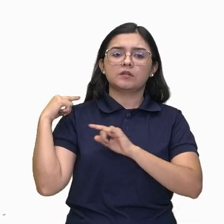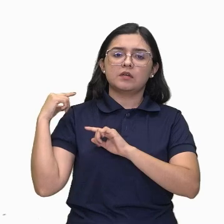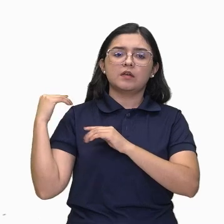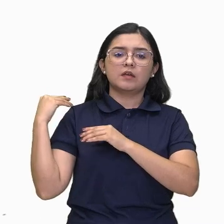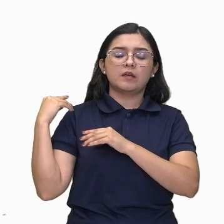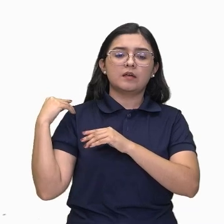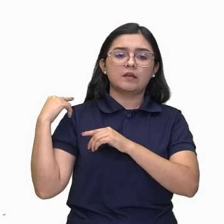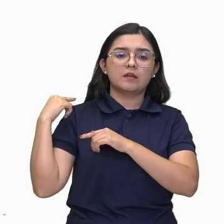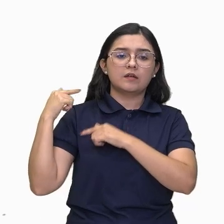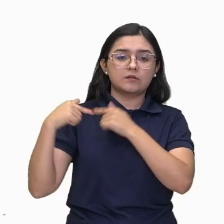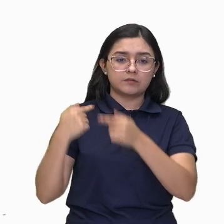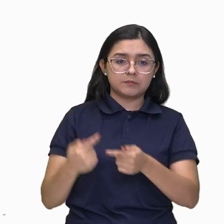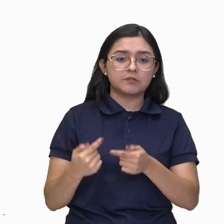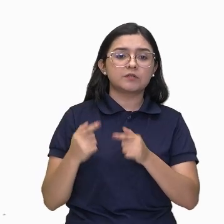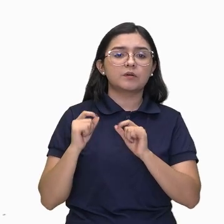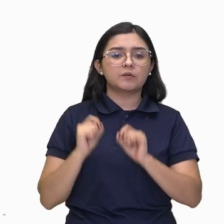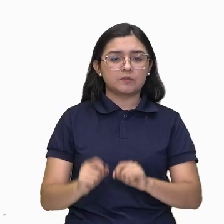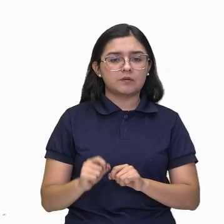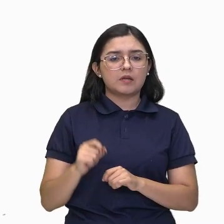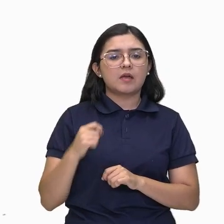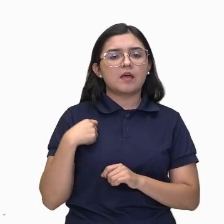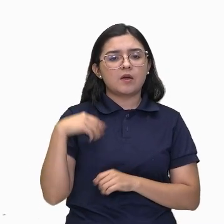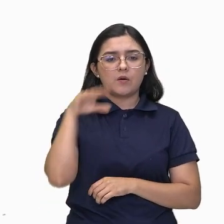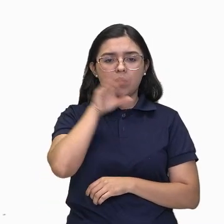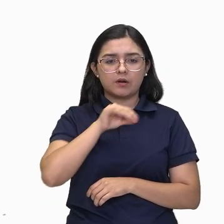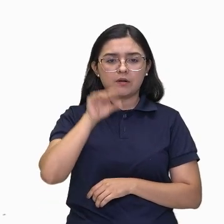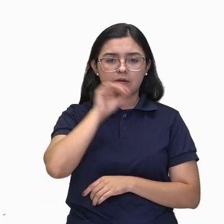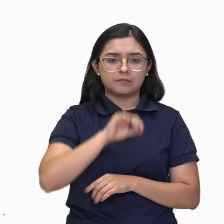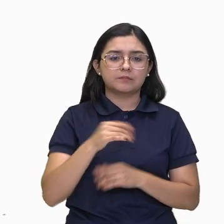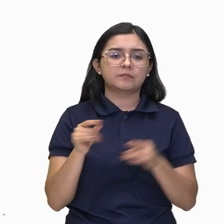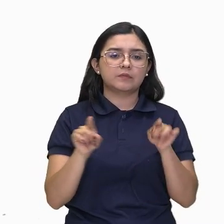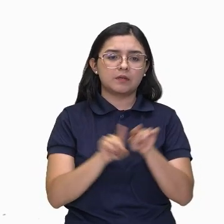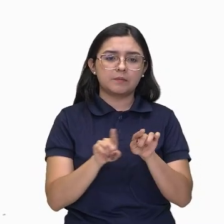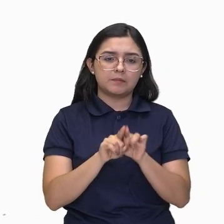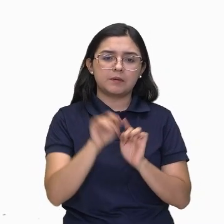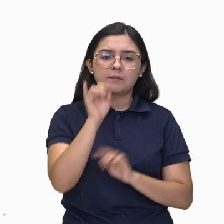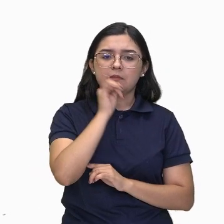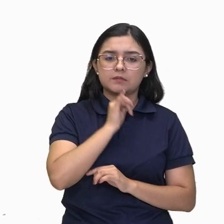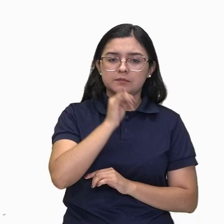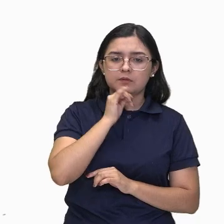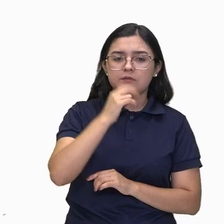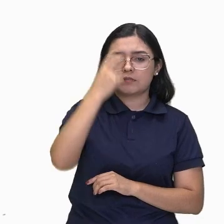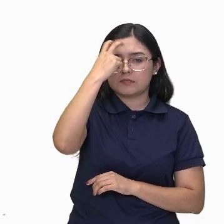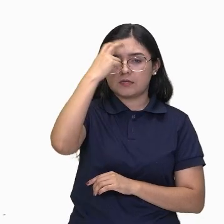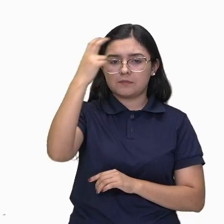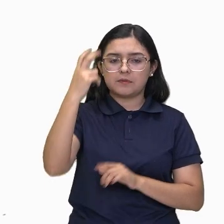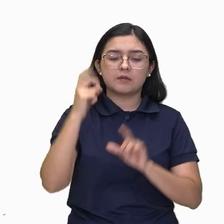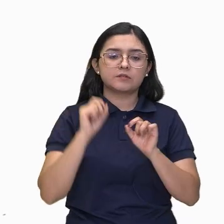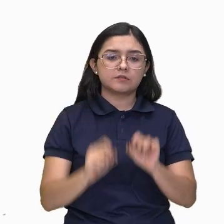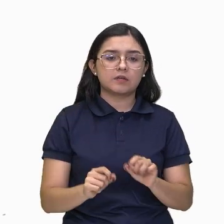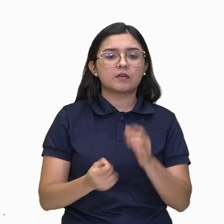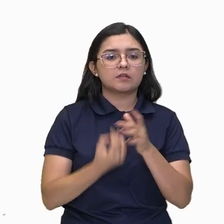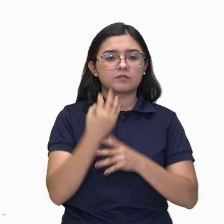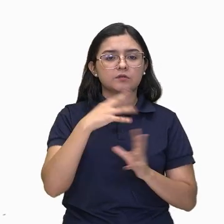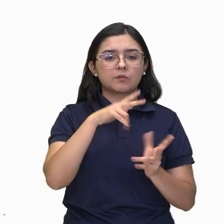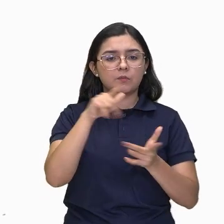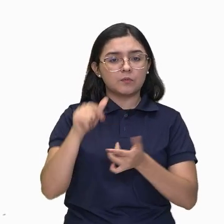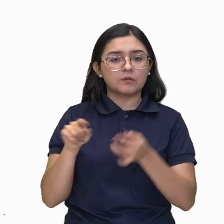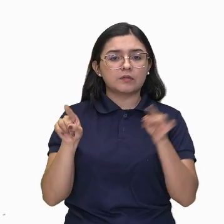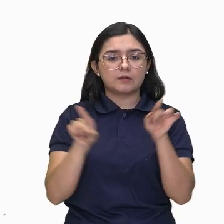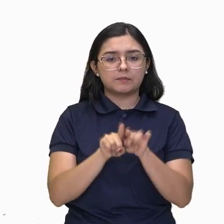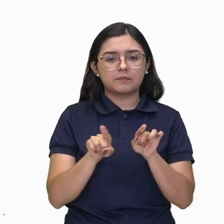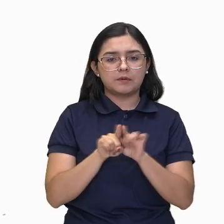transmitidas oralmente, bem como cosmologias que conectam seres humanos e natureza.